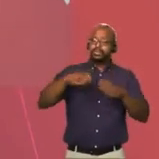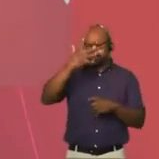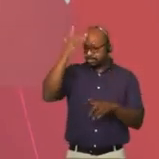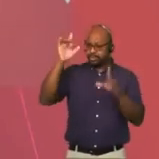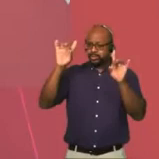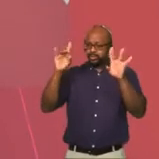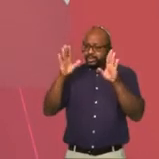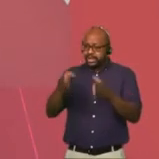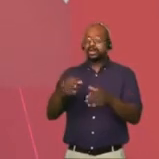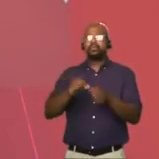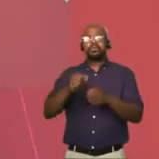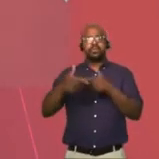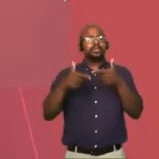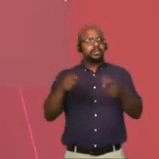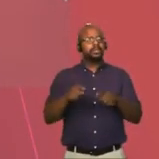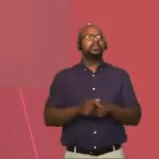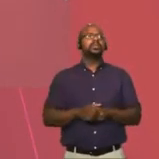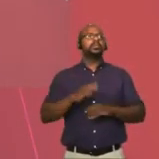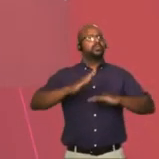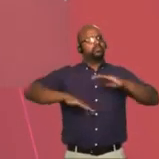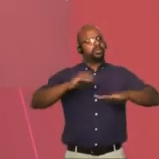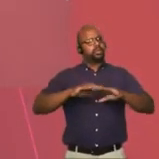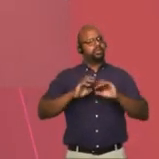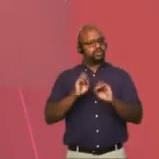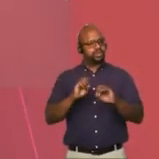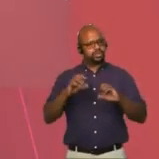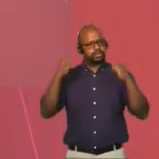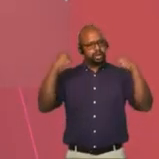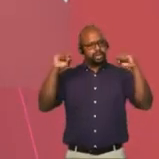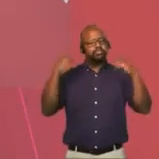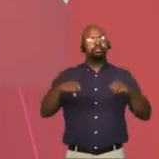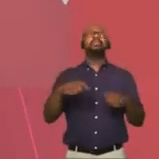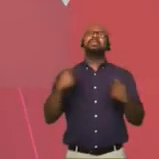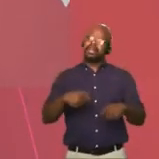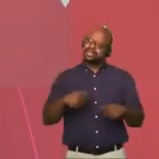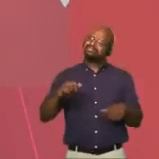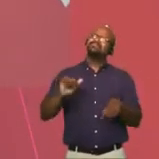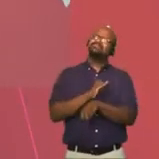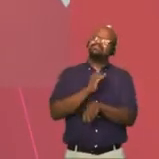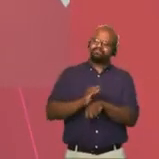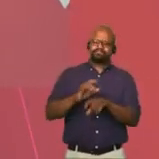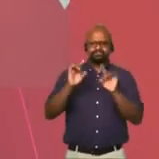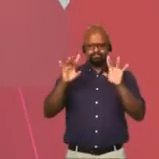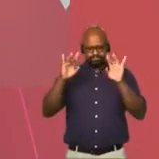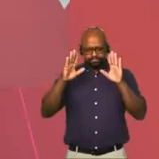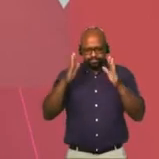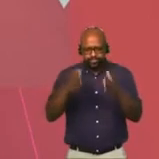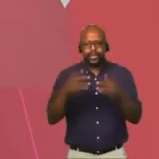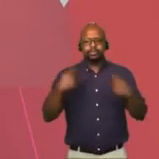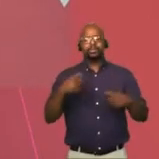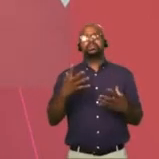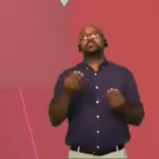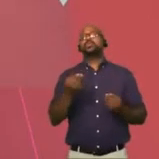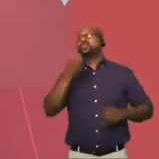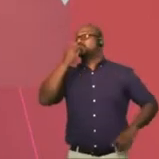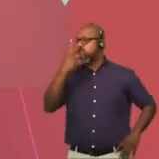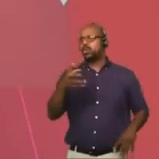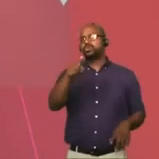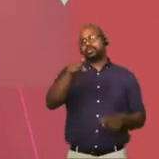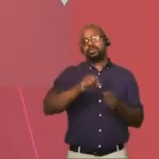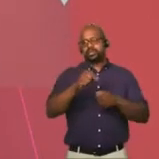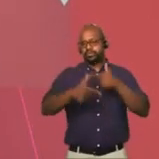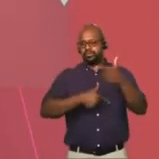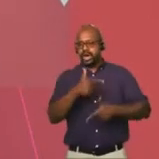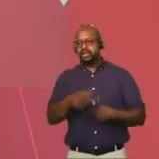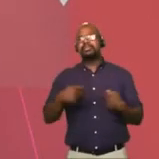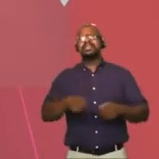especializada para fazer isso então profissional de educação física tem que ser inventar tem que se especializar você tem que ser muito bom naquilo